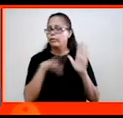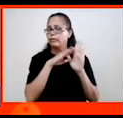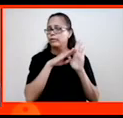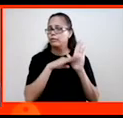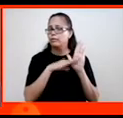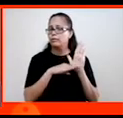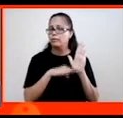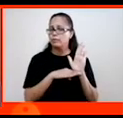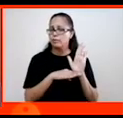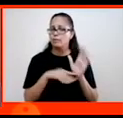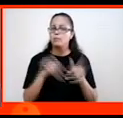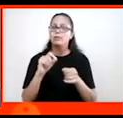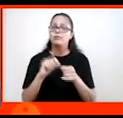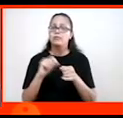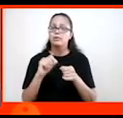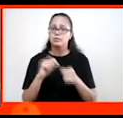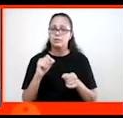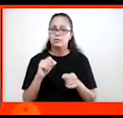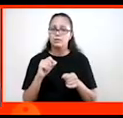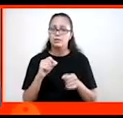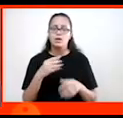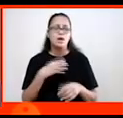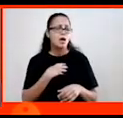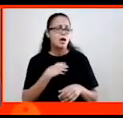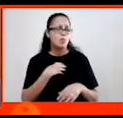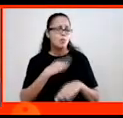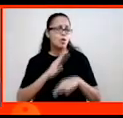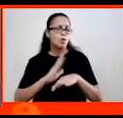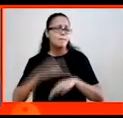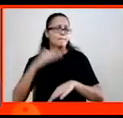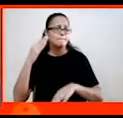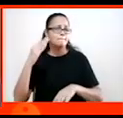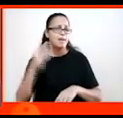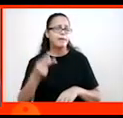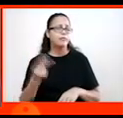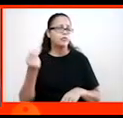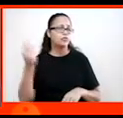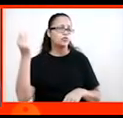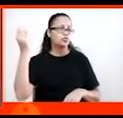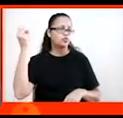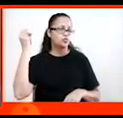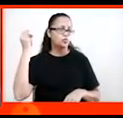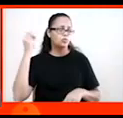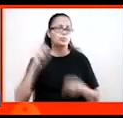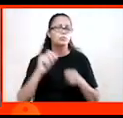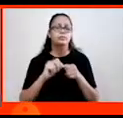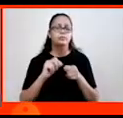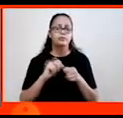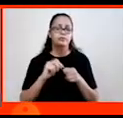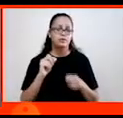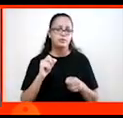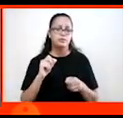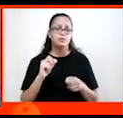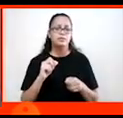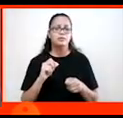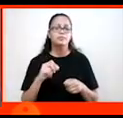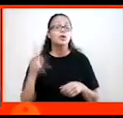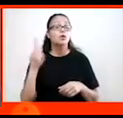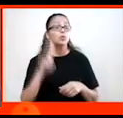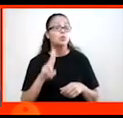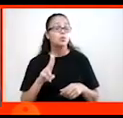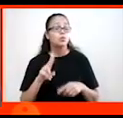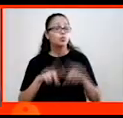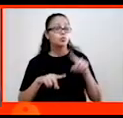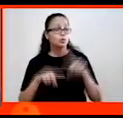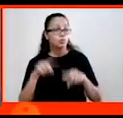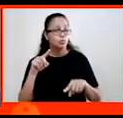todas as etapas da produção. É o modo mais antigo de produção. Por quê? O produto industrializado hoje em dia, as